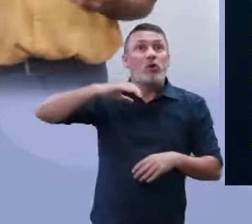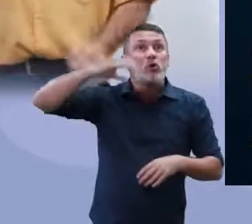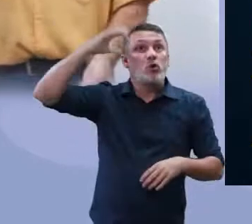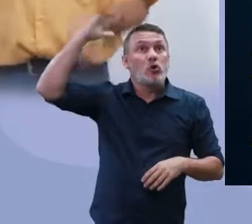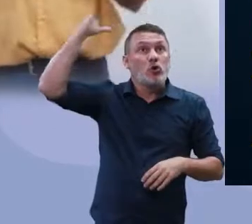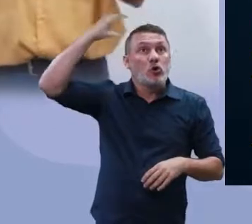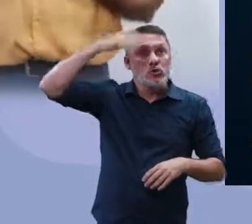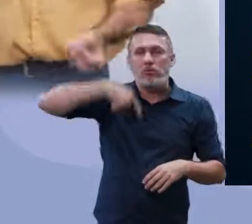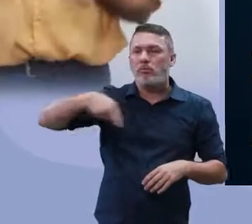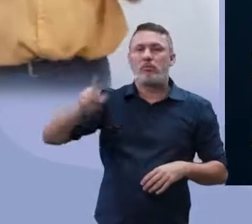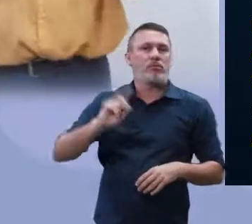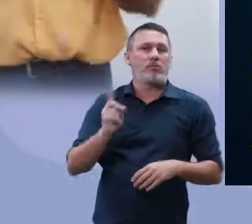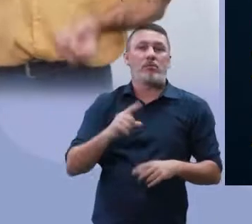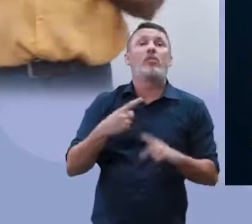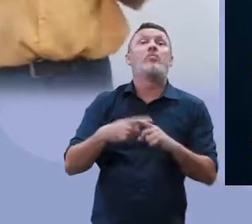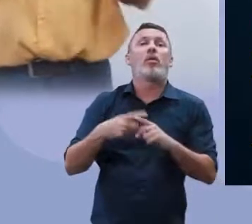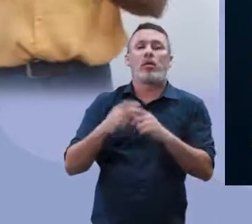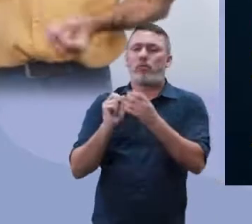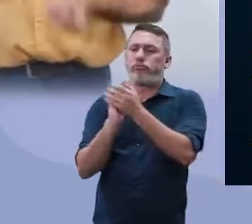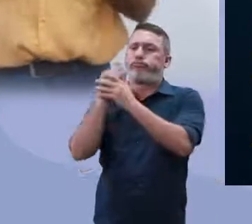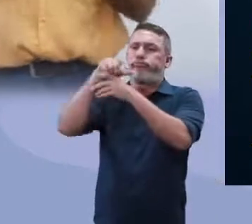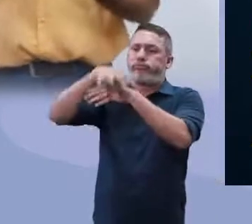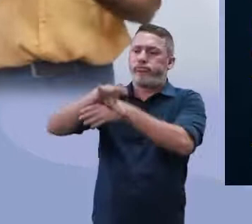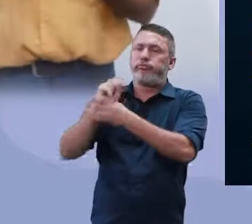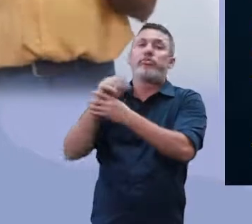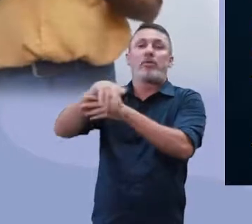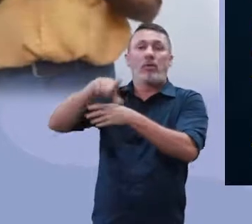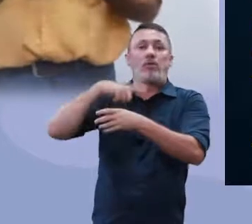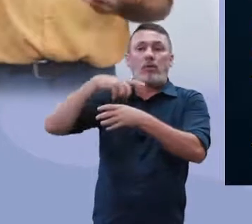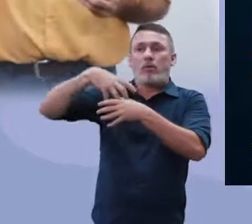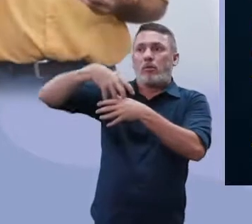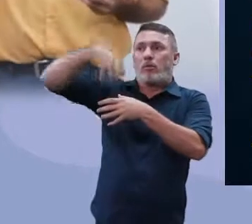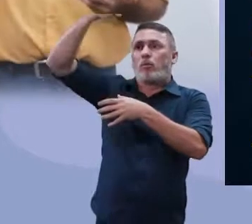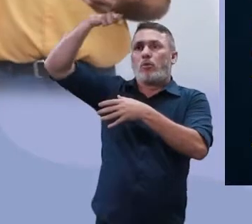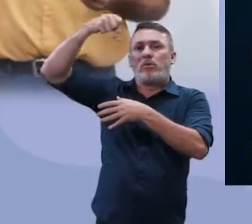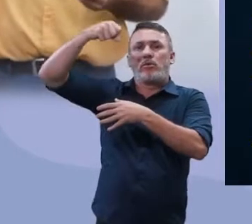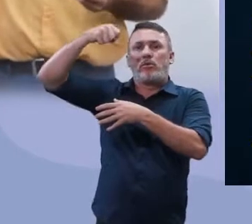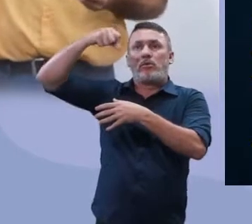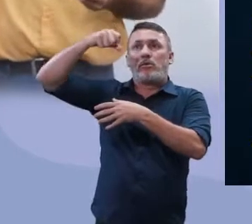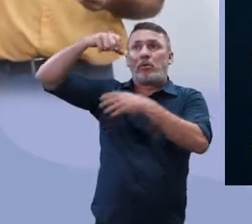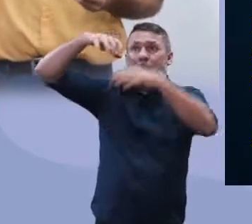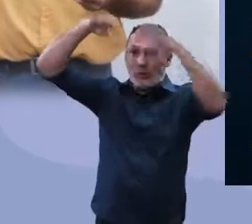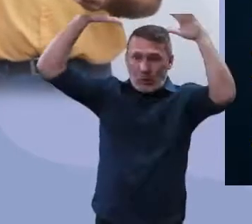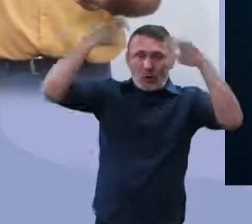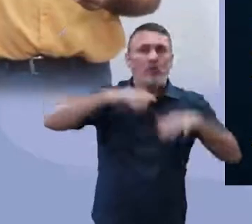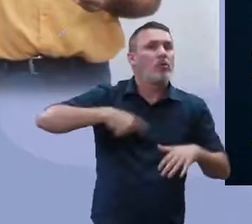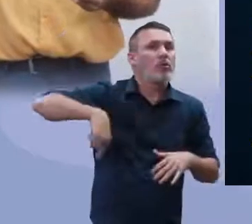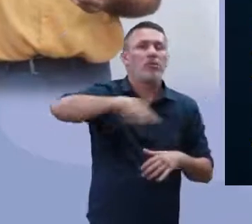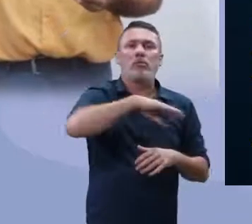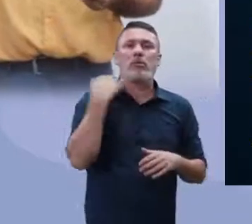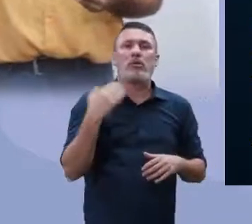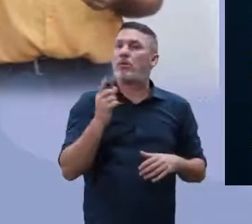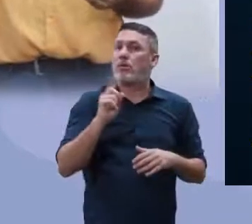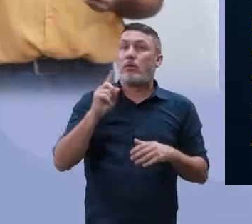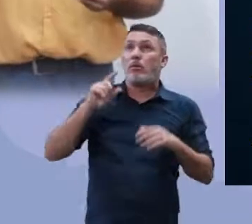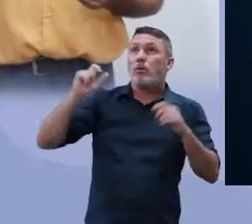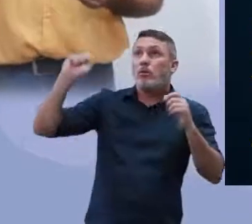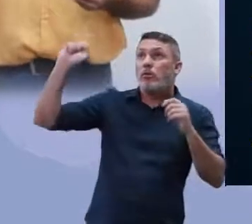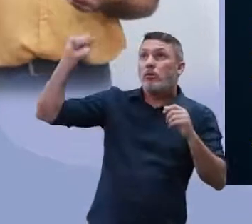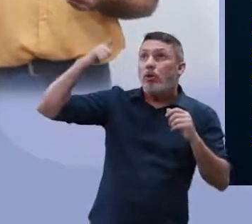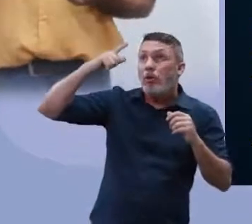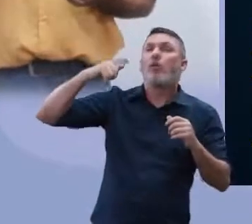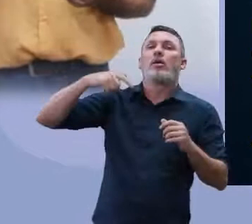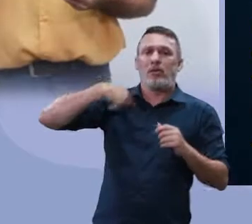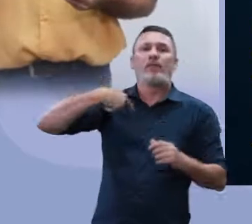quê? Porque o vulcão vai estar liberando dióxido de enxofre. E aí, se esse dióxido de enxofre reagir com a água, vai precipitar